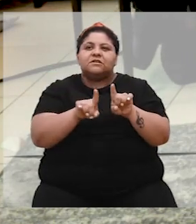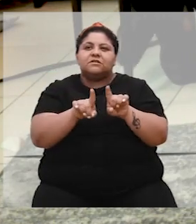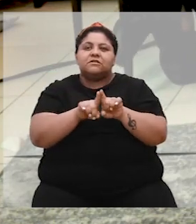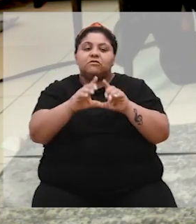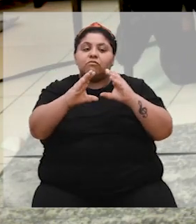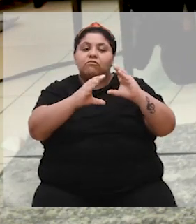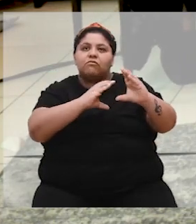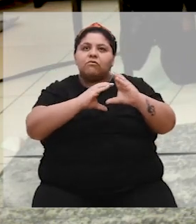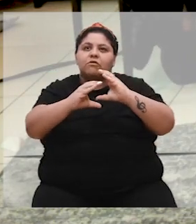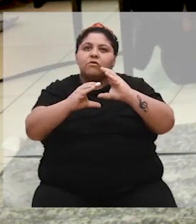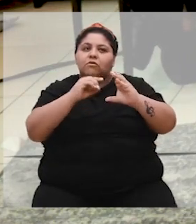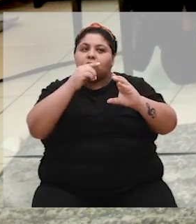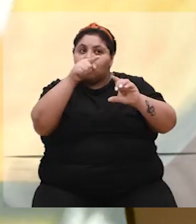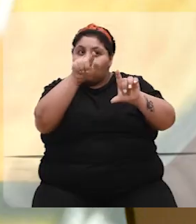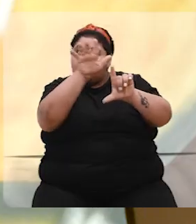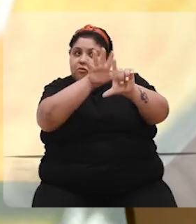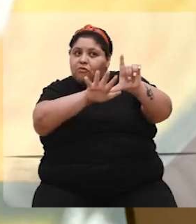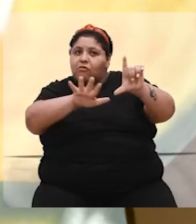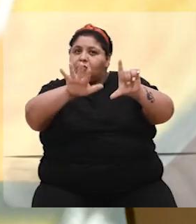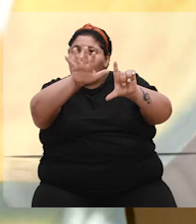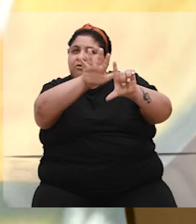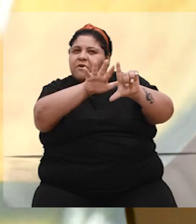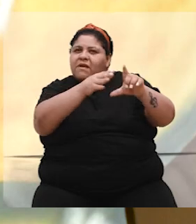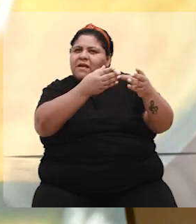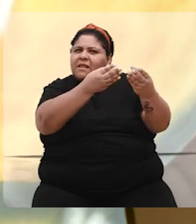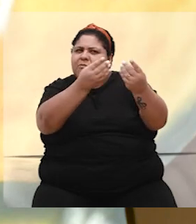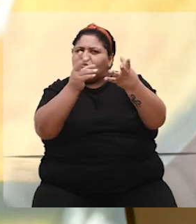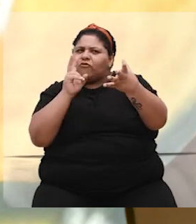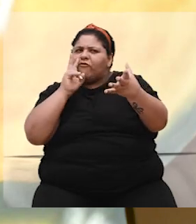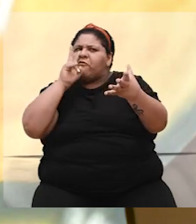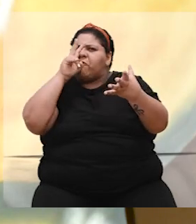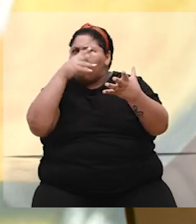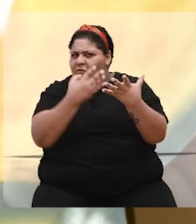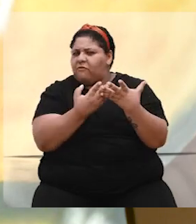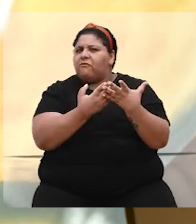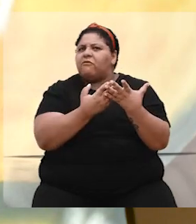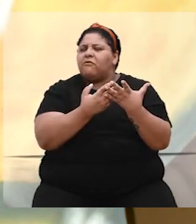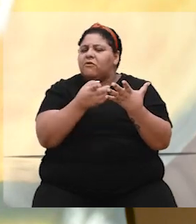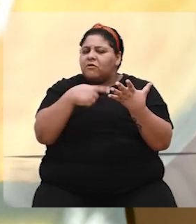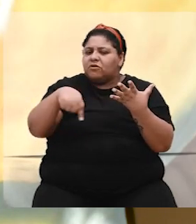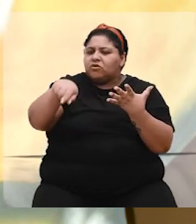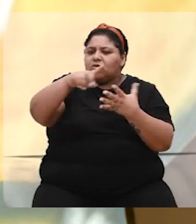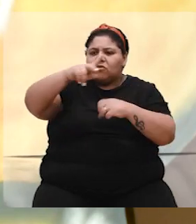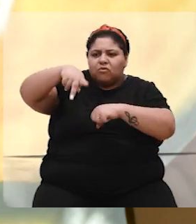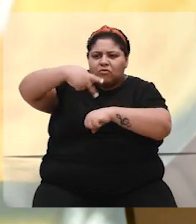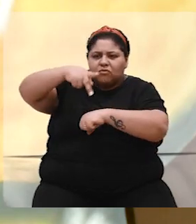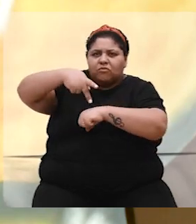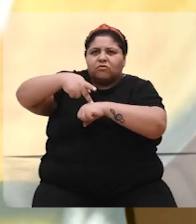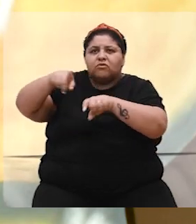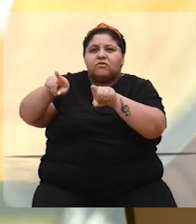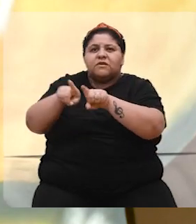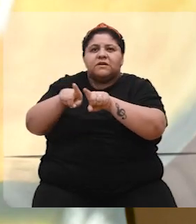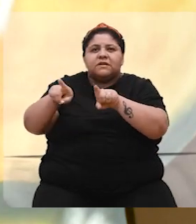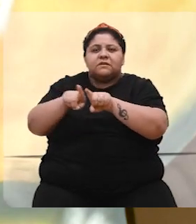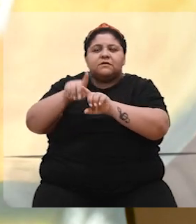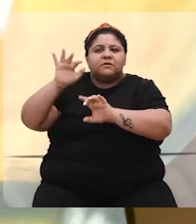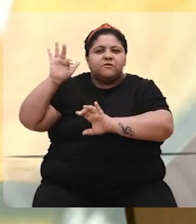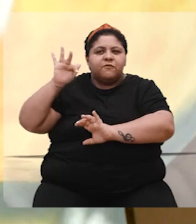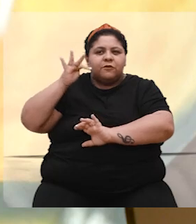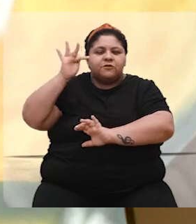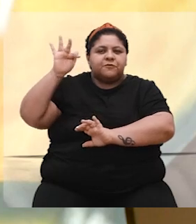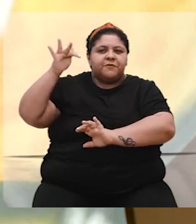E também nos comunicamos com essa imagem e ela é muito expressiva. Somos um país também